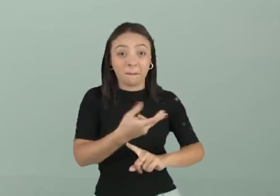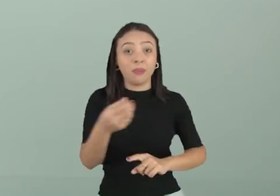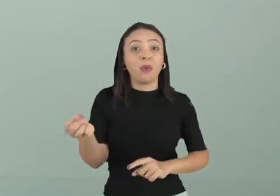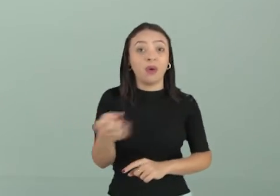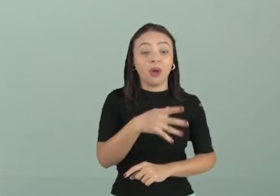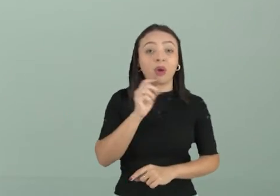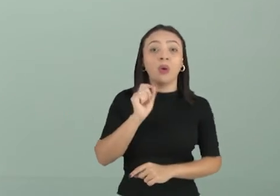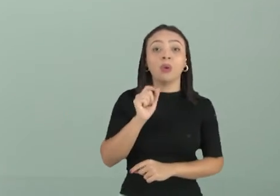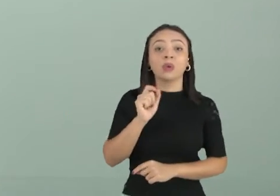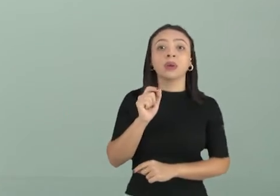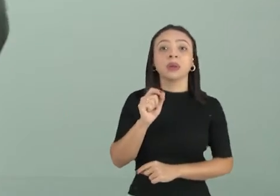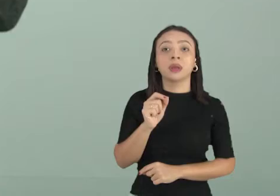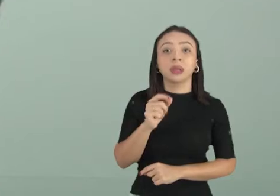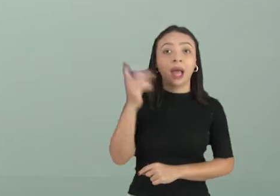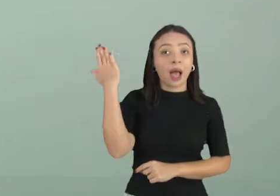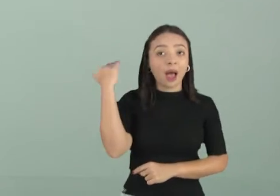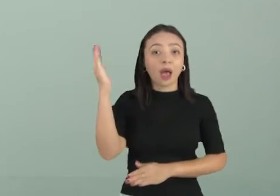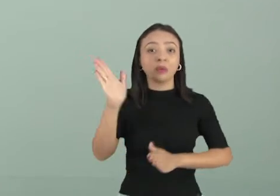extremamente